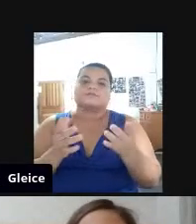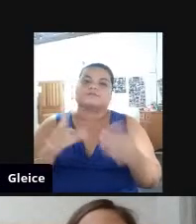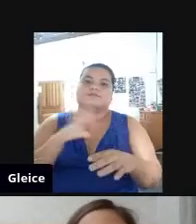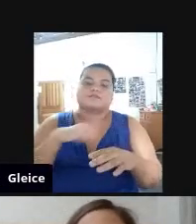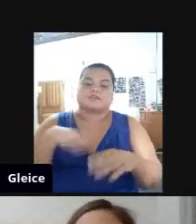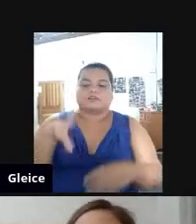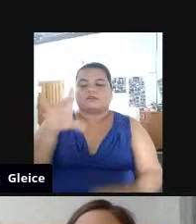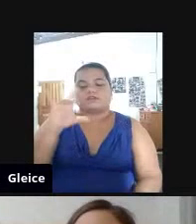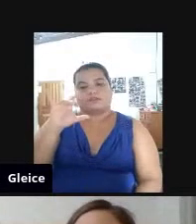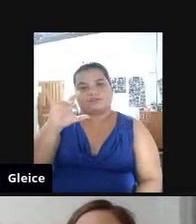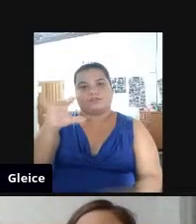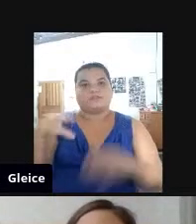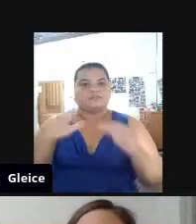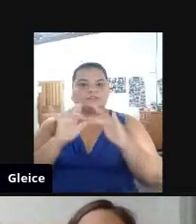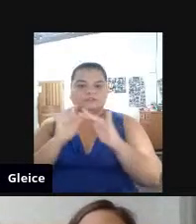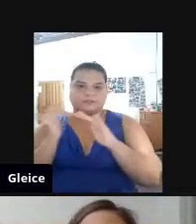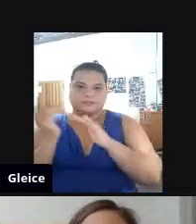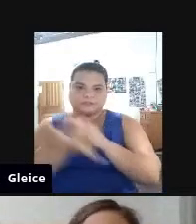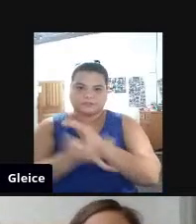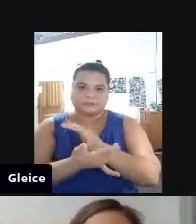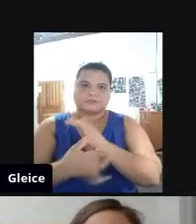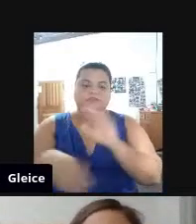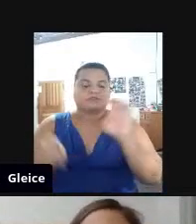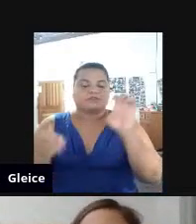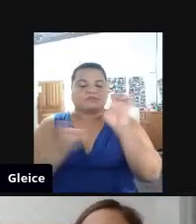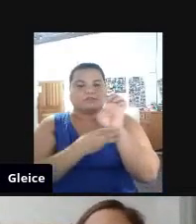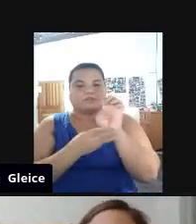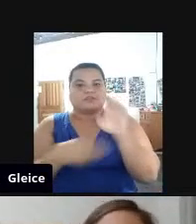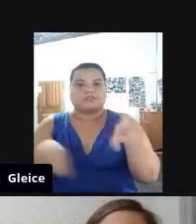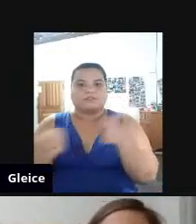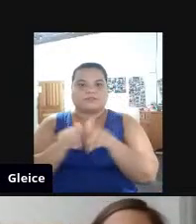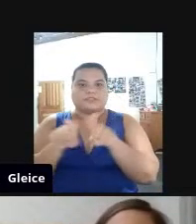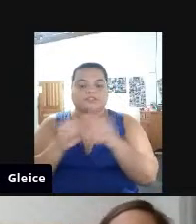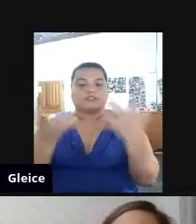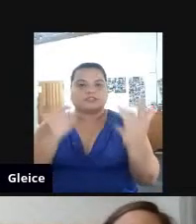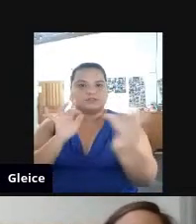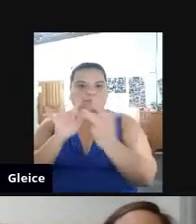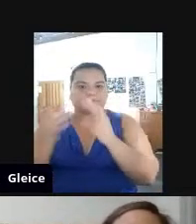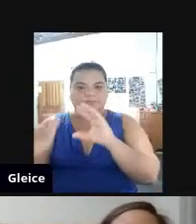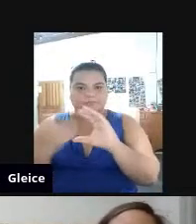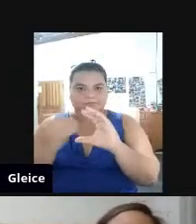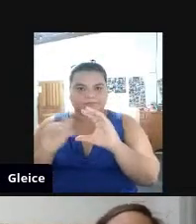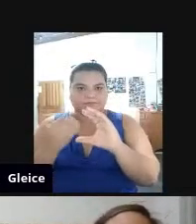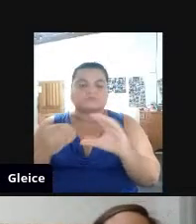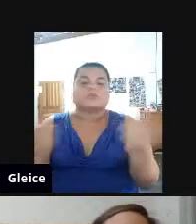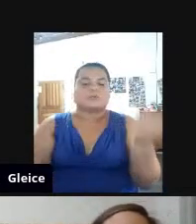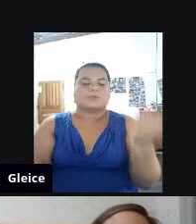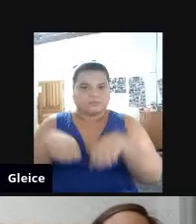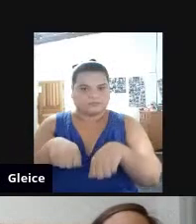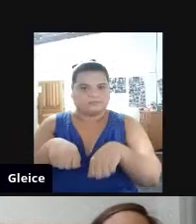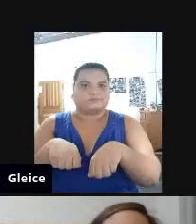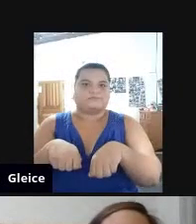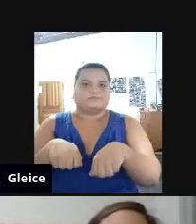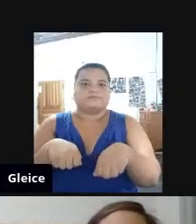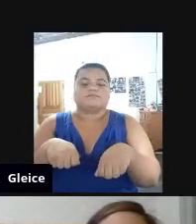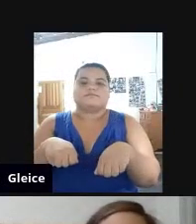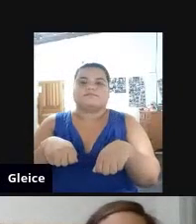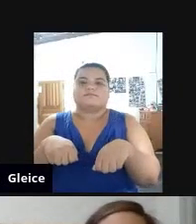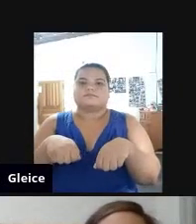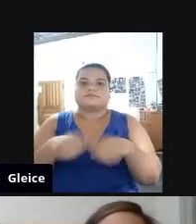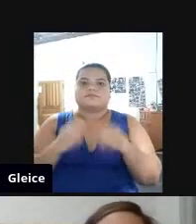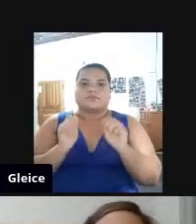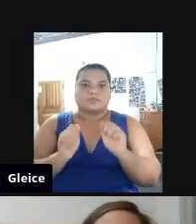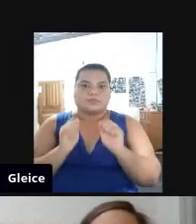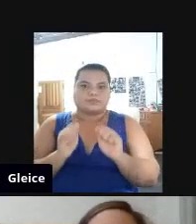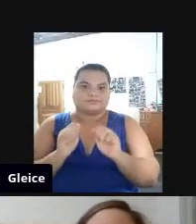e meu e-mail, para quem quiser entrar em contato, estou à disposição, certo? Quem precisar de mim para alguma coisa, pode entrar em contato